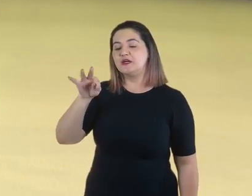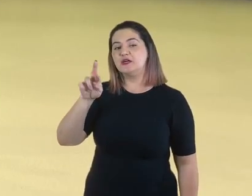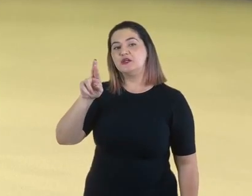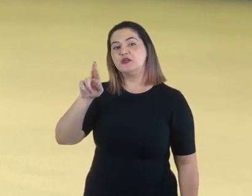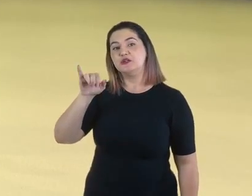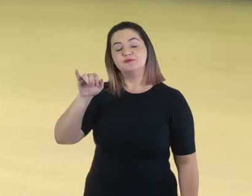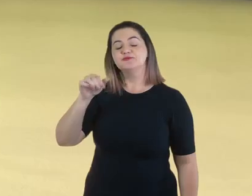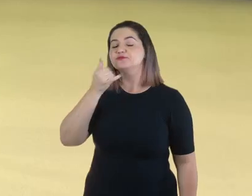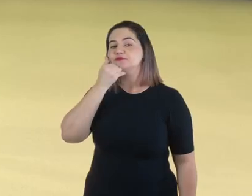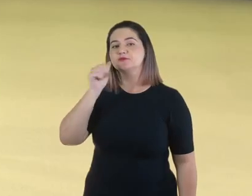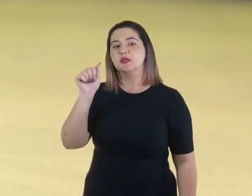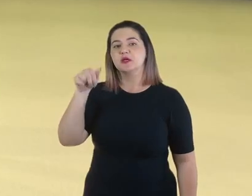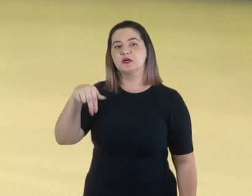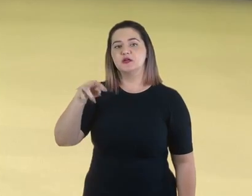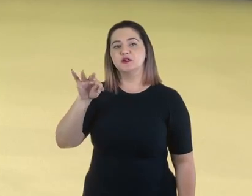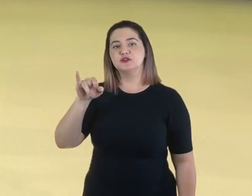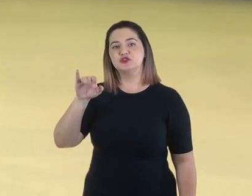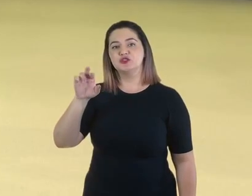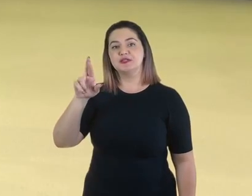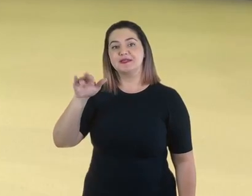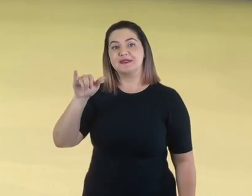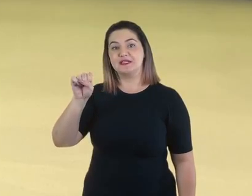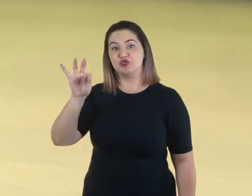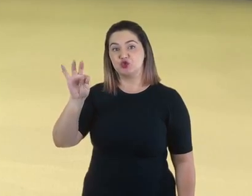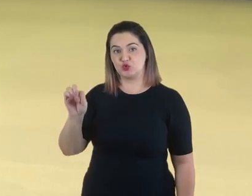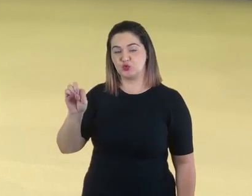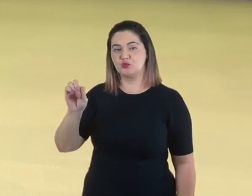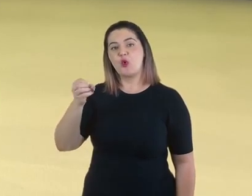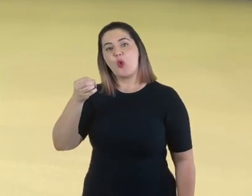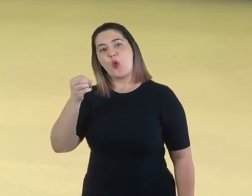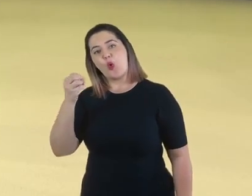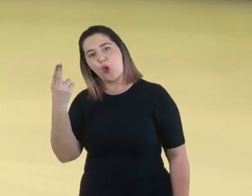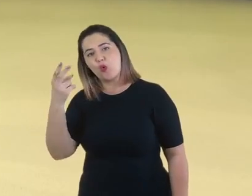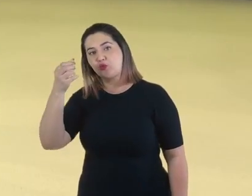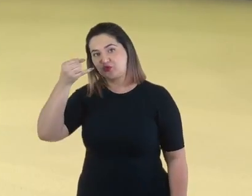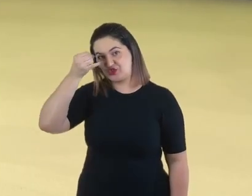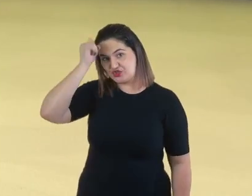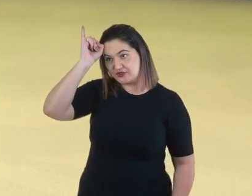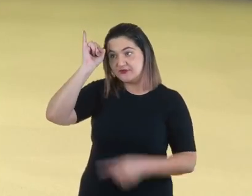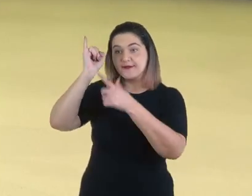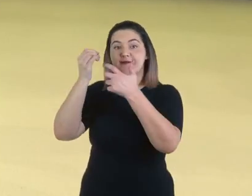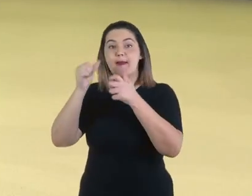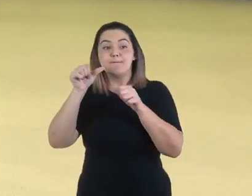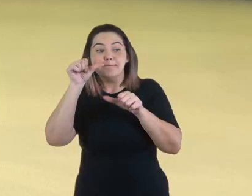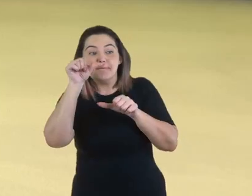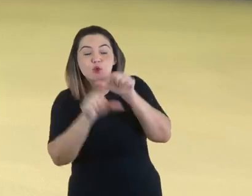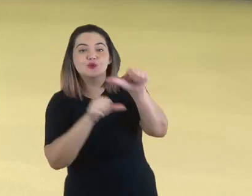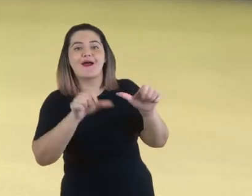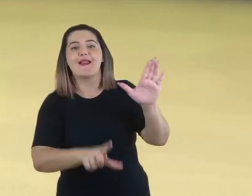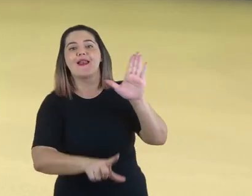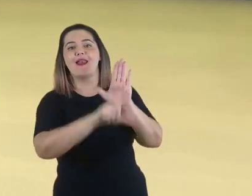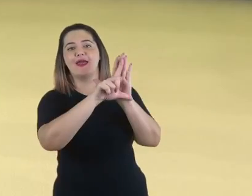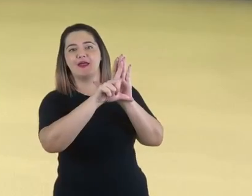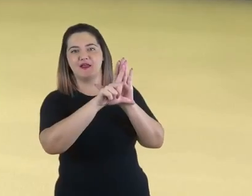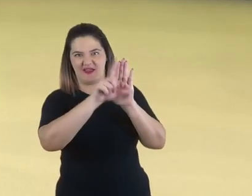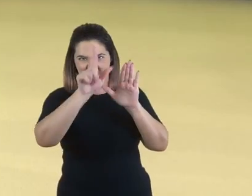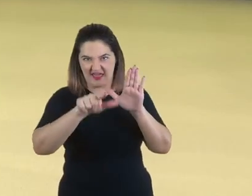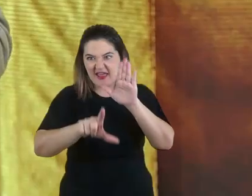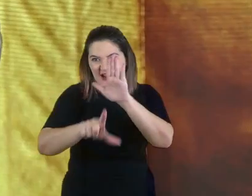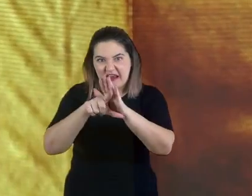os tempos, isto é, os calendários e a lei, ele não está se referindo a uma lei qualquer, ele está falando da lei de